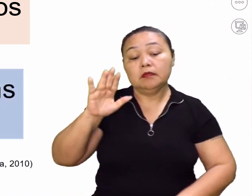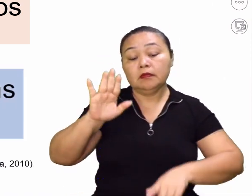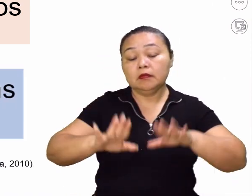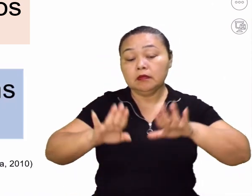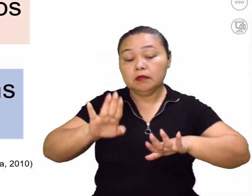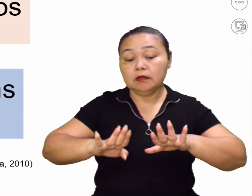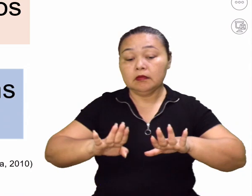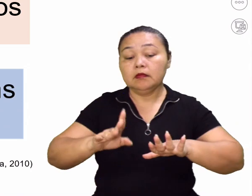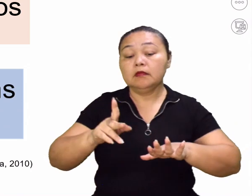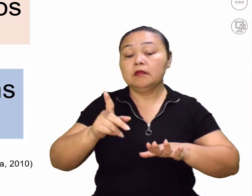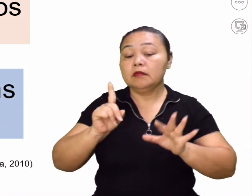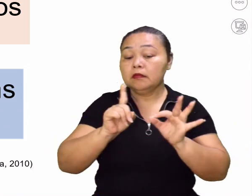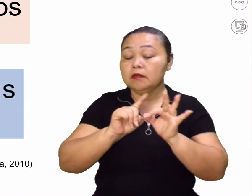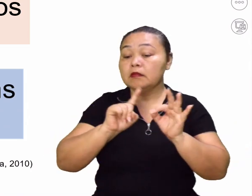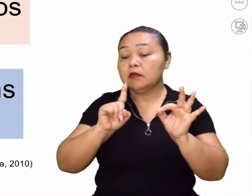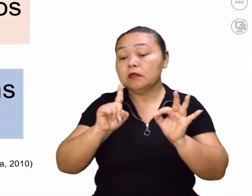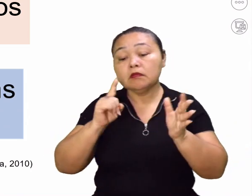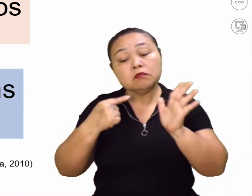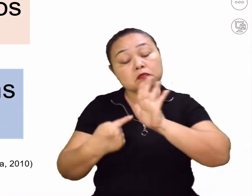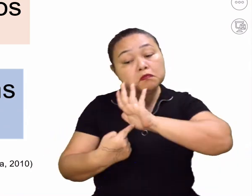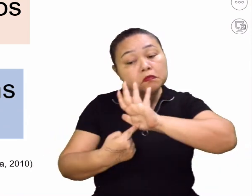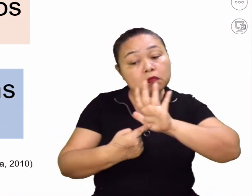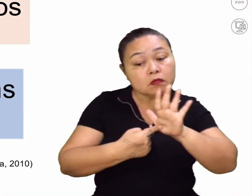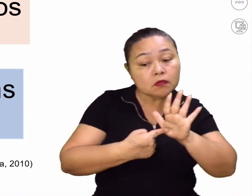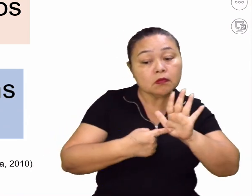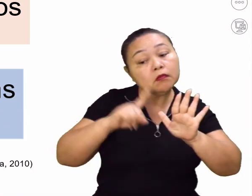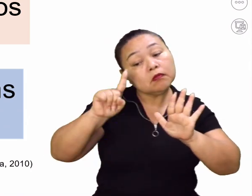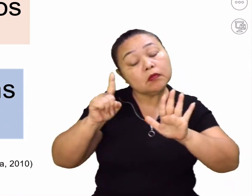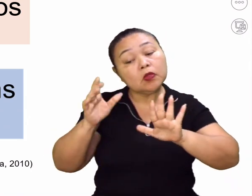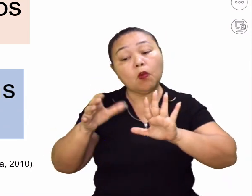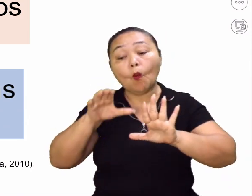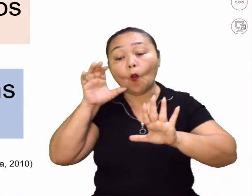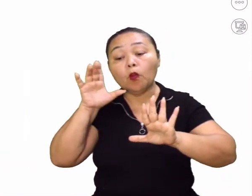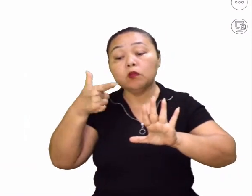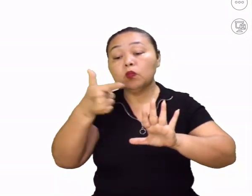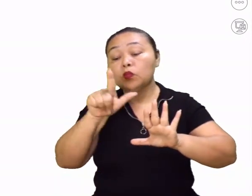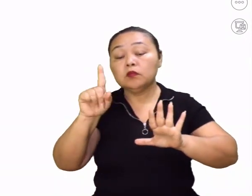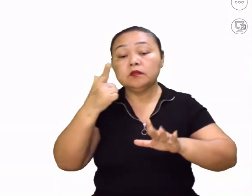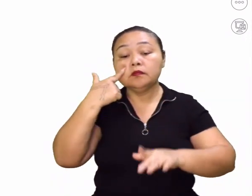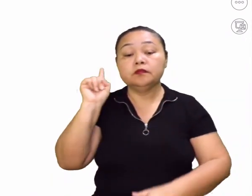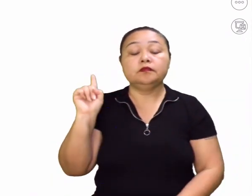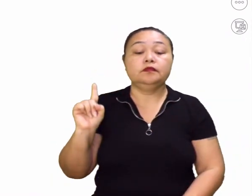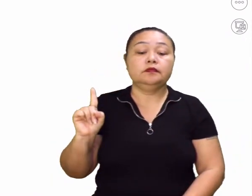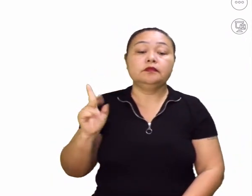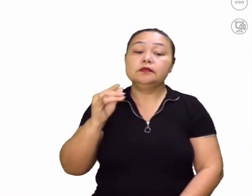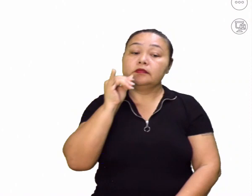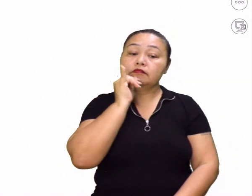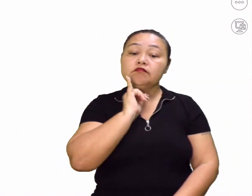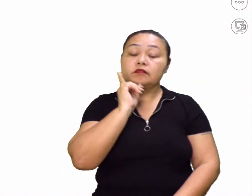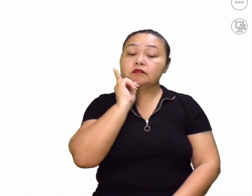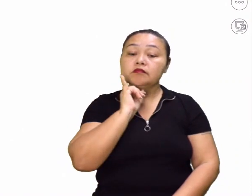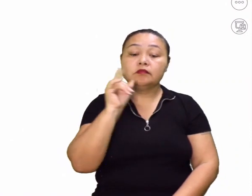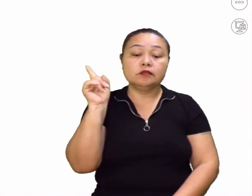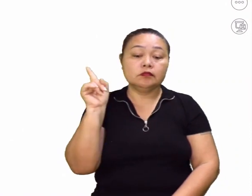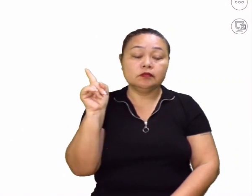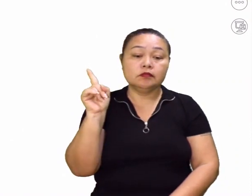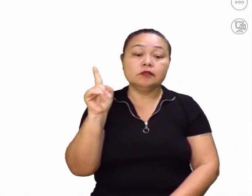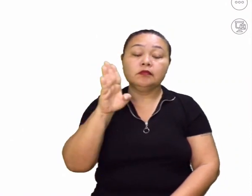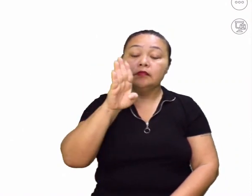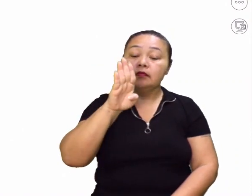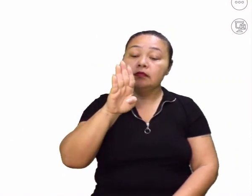destacar alguns parâmetros e omitir outros quando a gente analisa os mapas básicos. Vamos lá. Por exemplo, temos aqui o